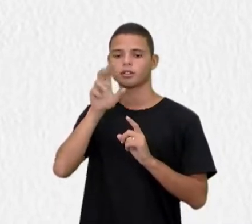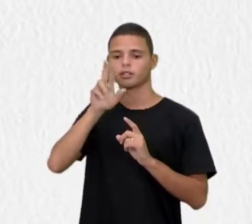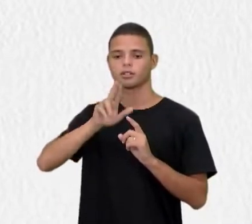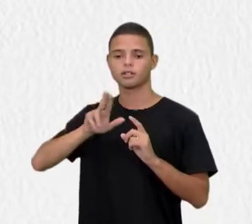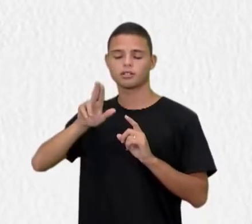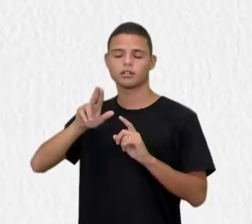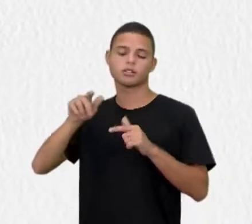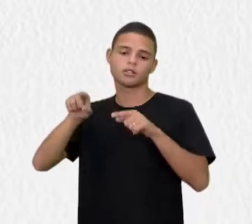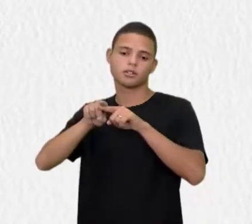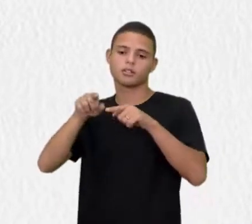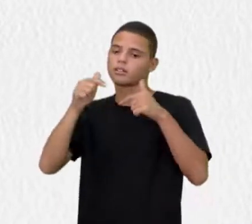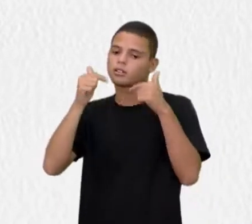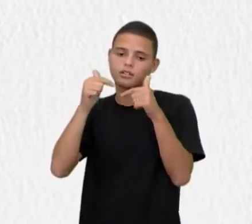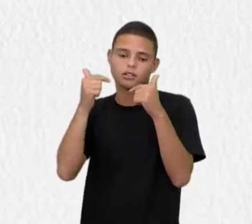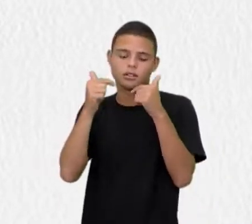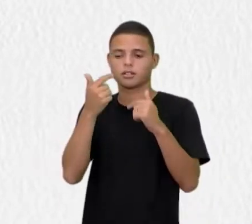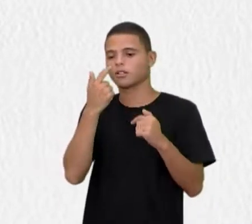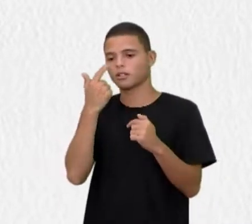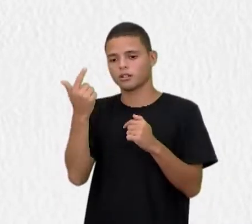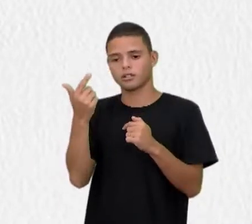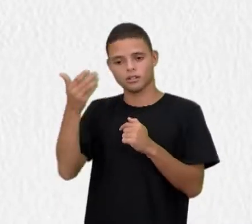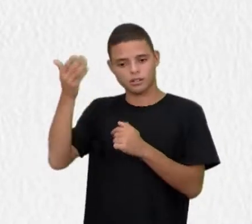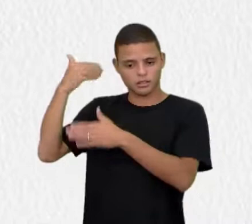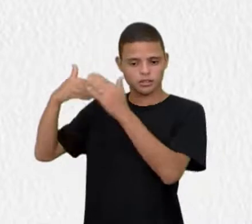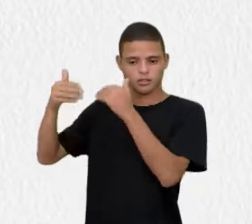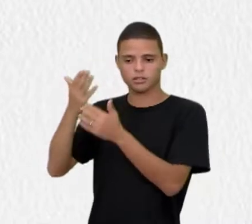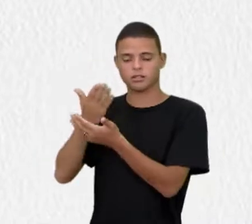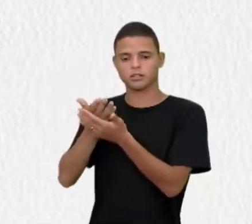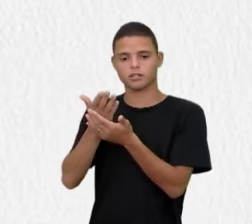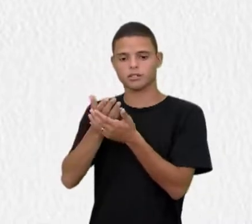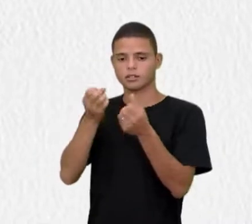E a gente disse aqui na aula anterior que o quê? Que o meme, ele